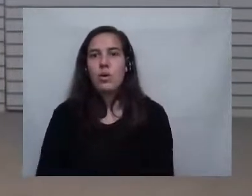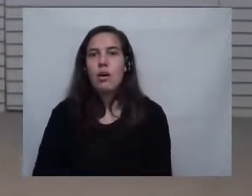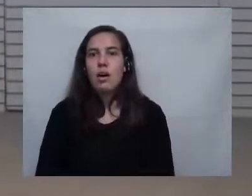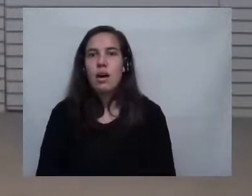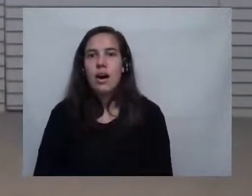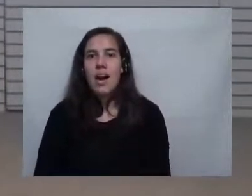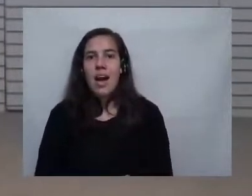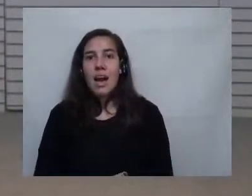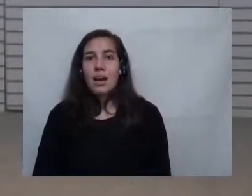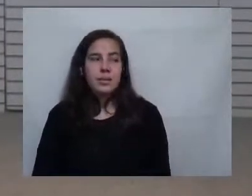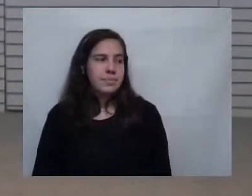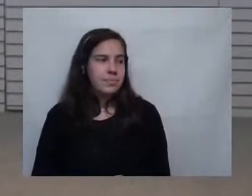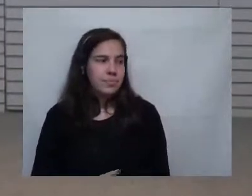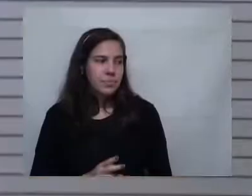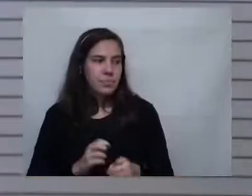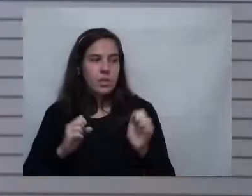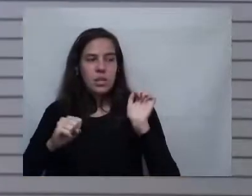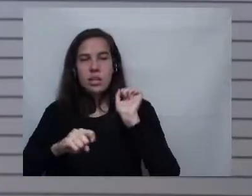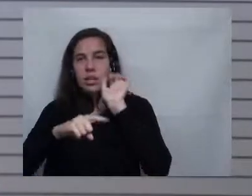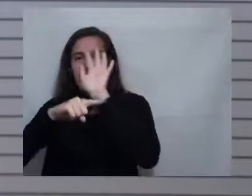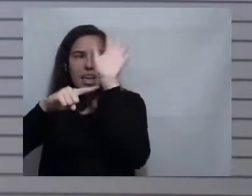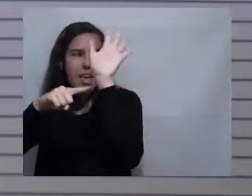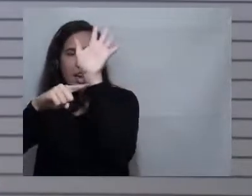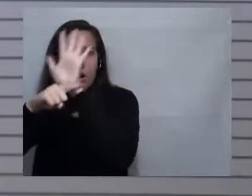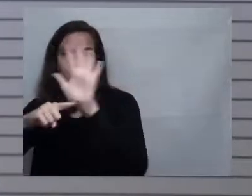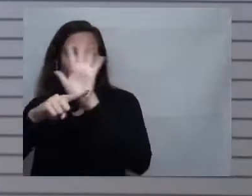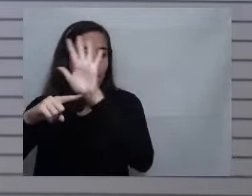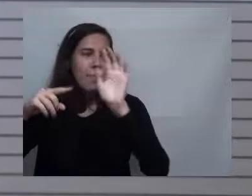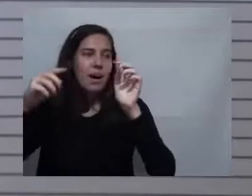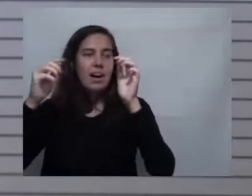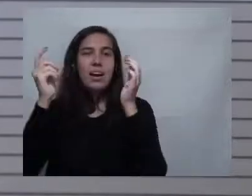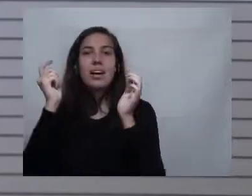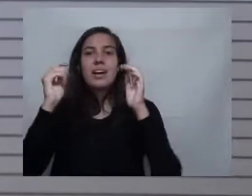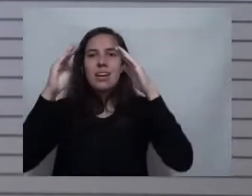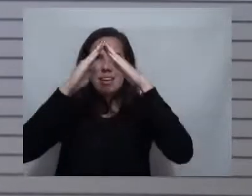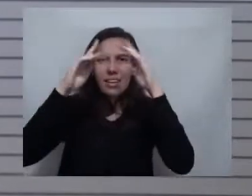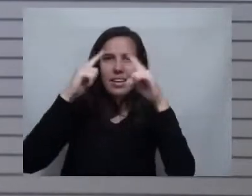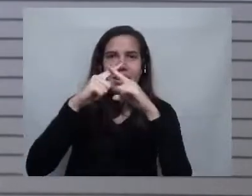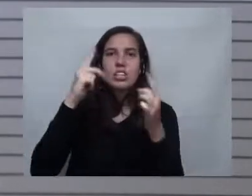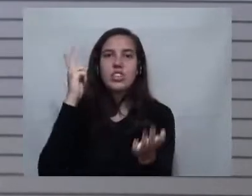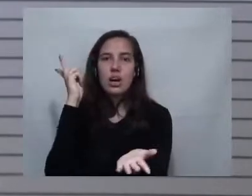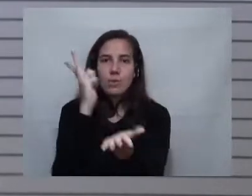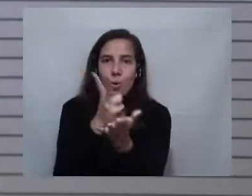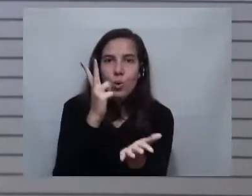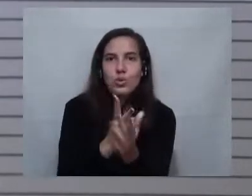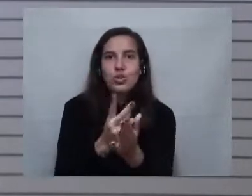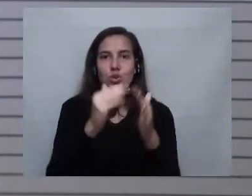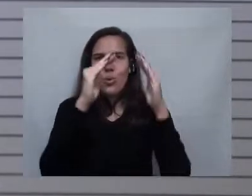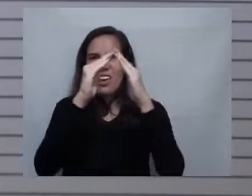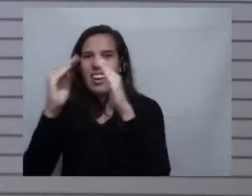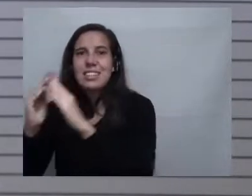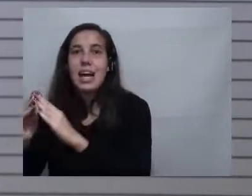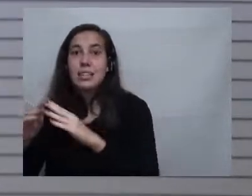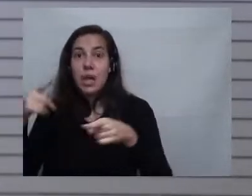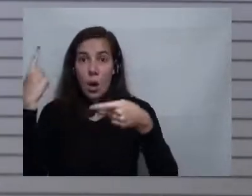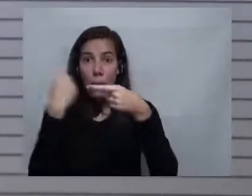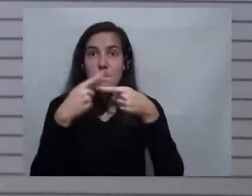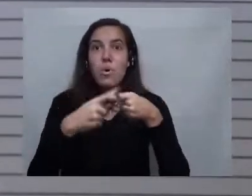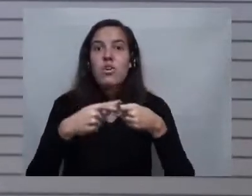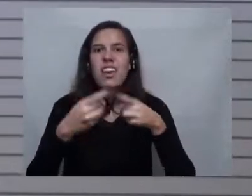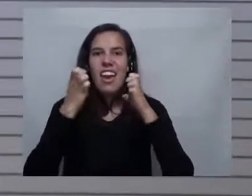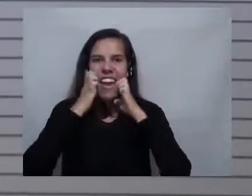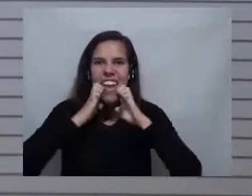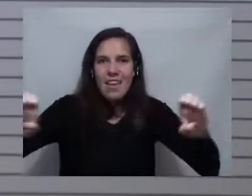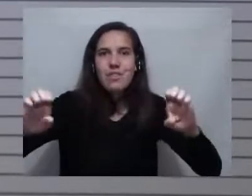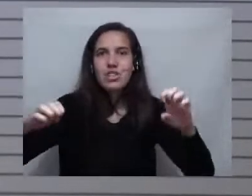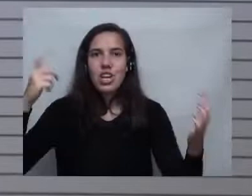continuam se reunindo nas casas é porque nada para o evangelho porque o evangelho e o poder de Deus porque o